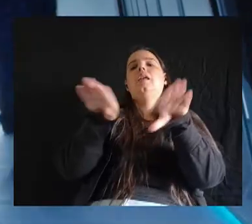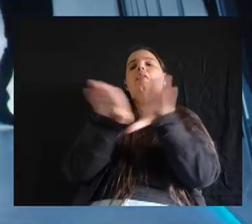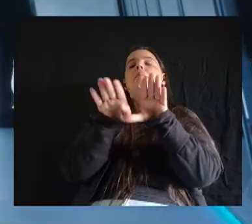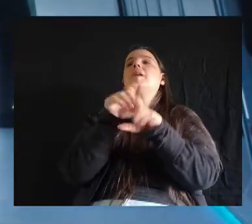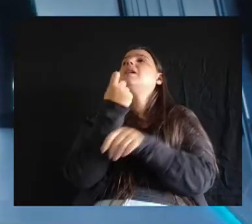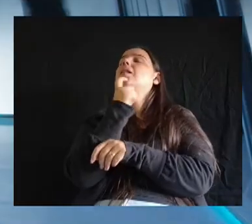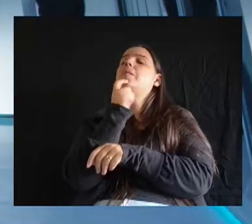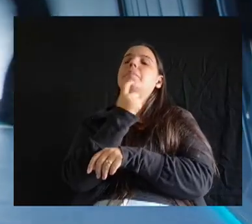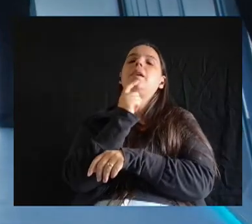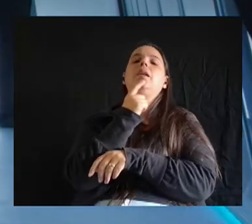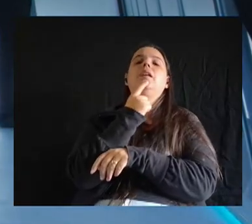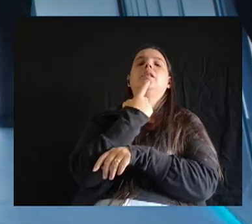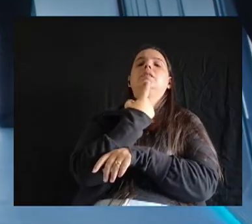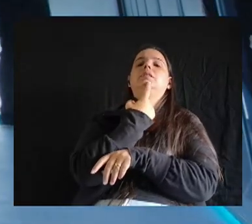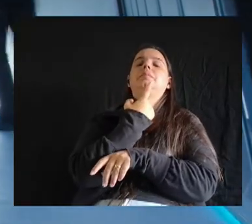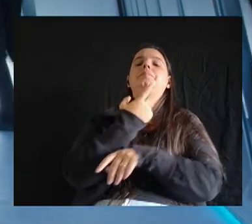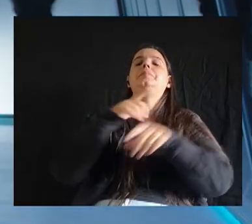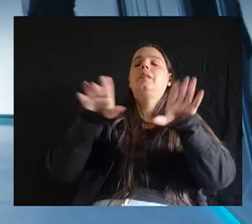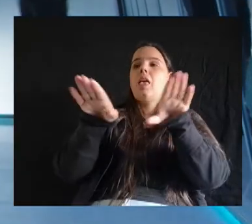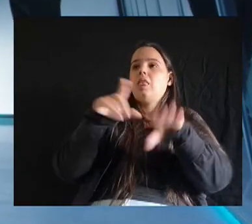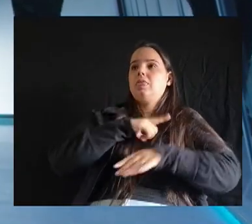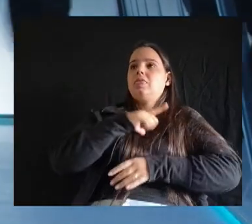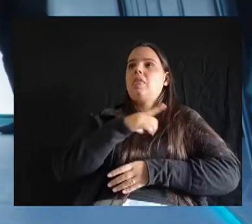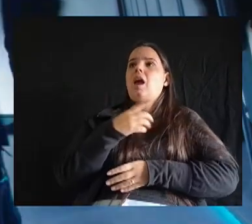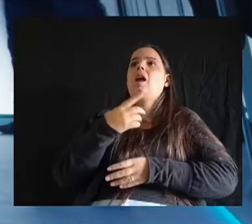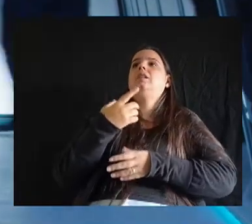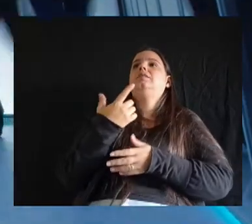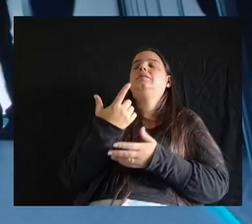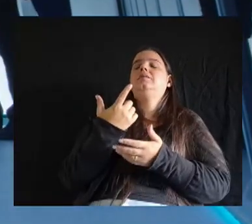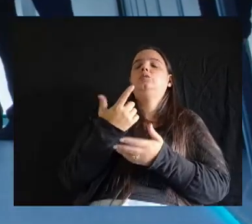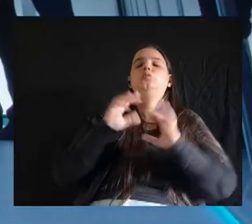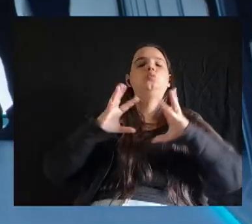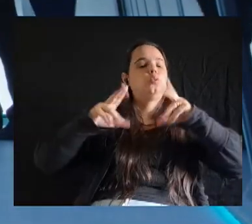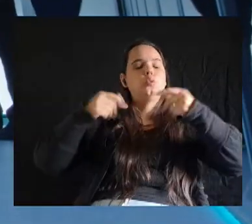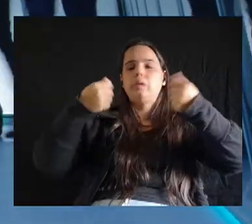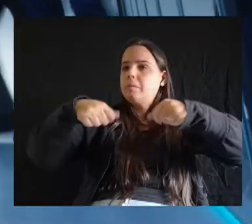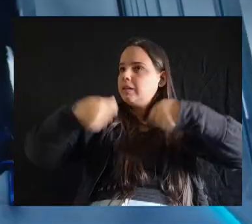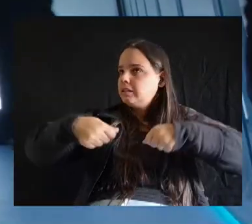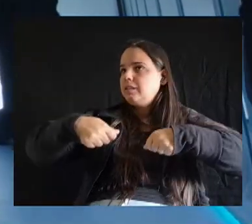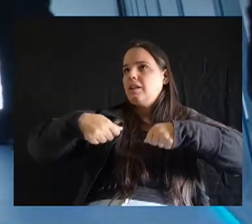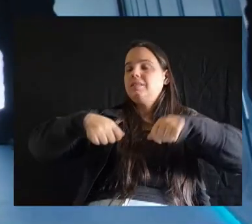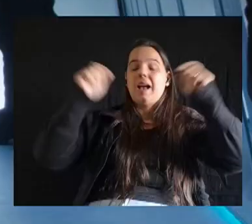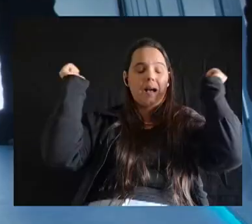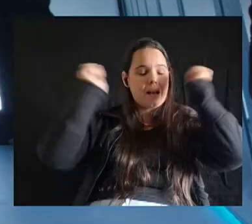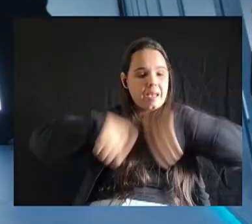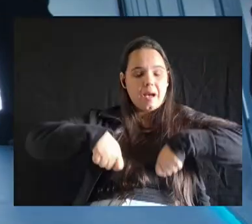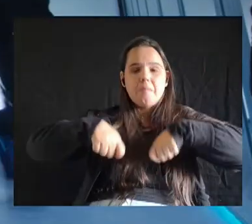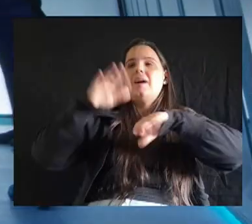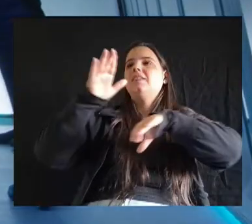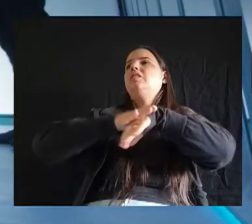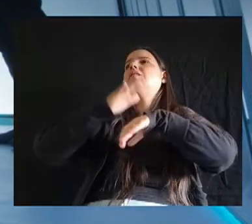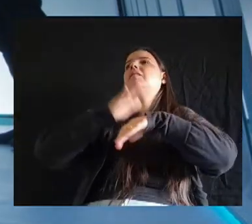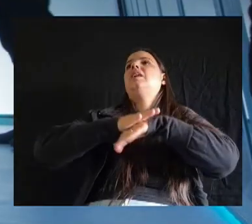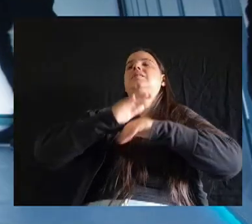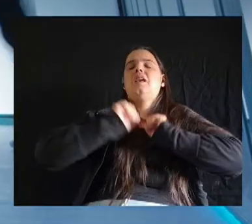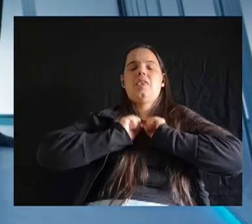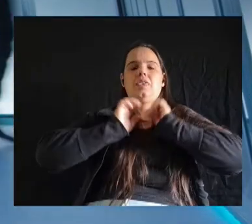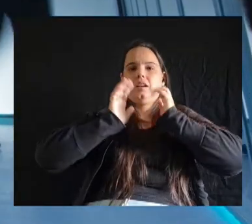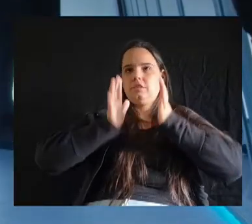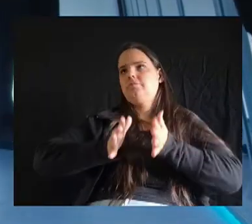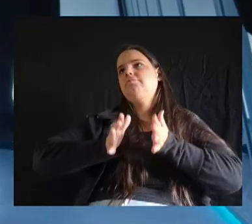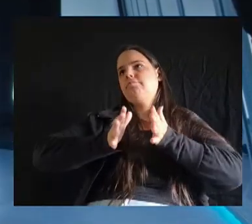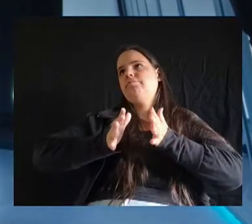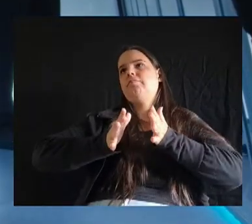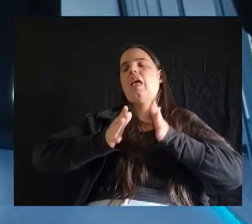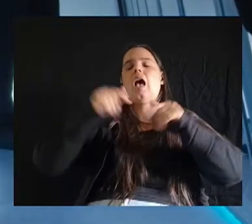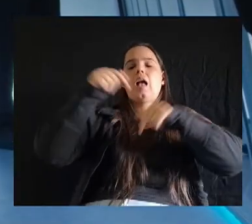também tem todos os recursos, todas as condições de desempenhar esse papel de liderança desse tema no país. Então,